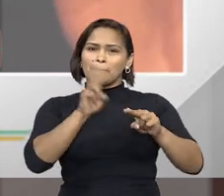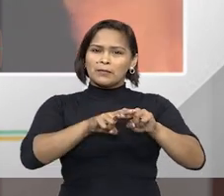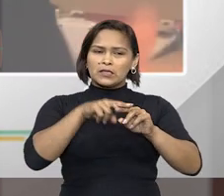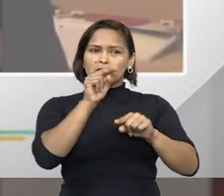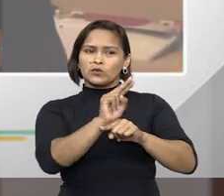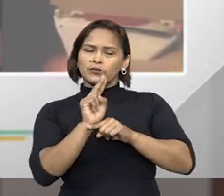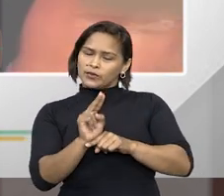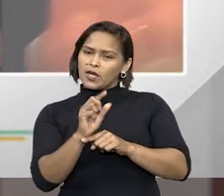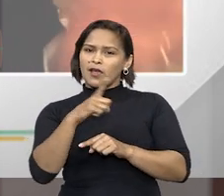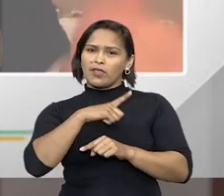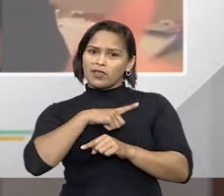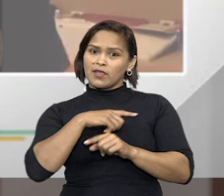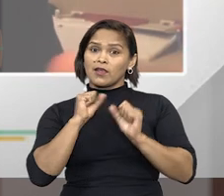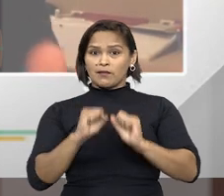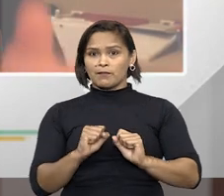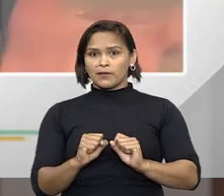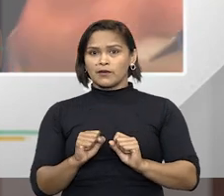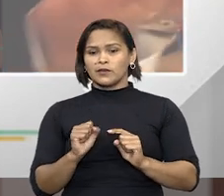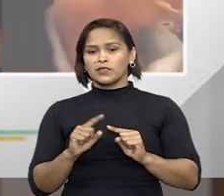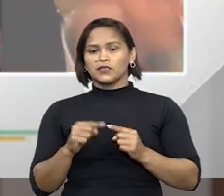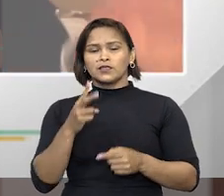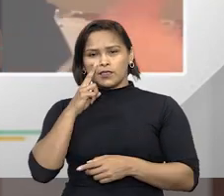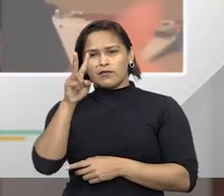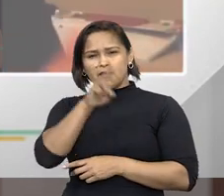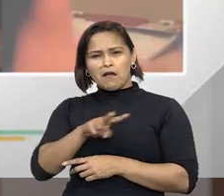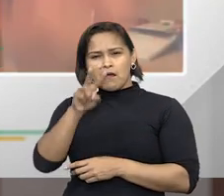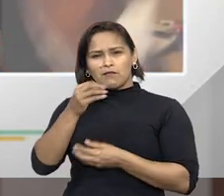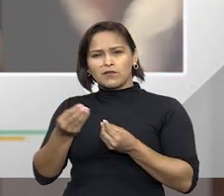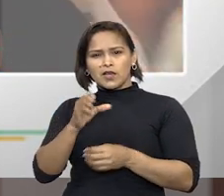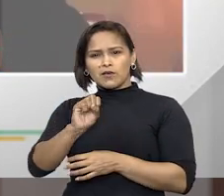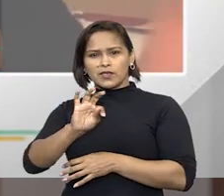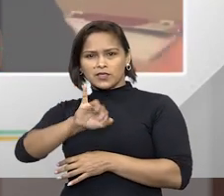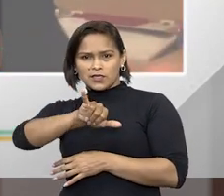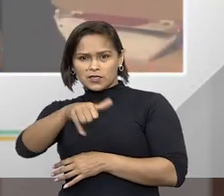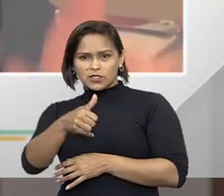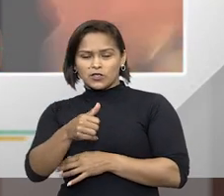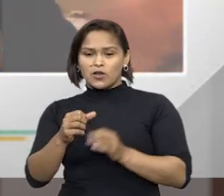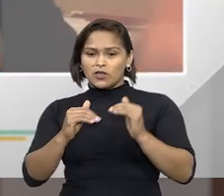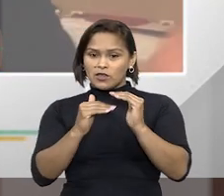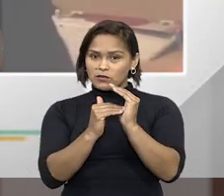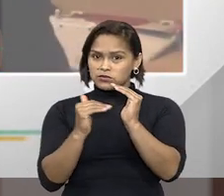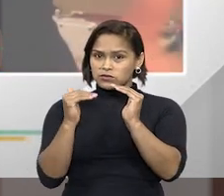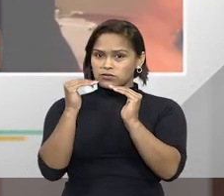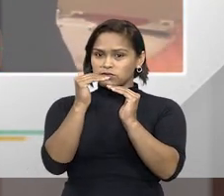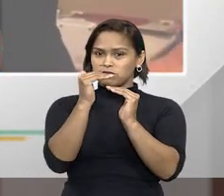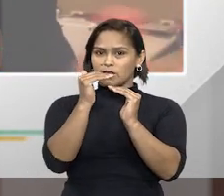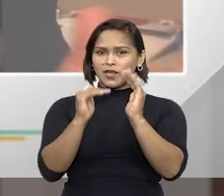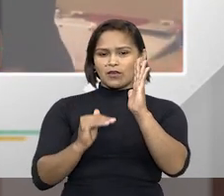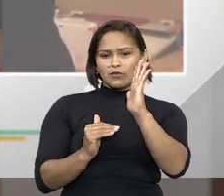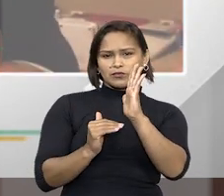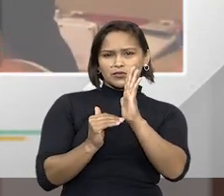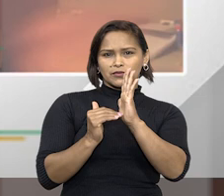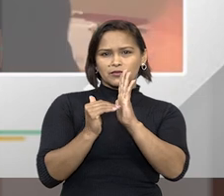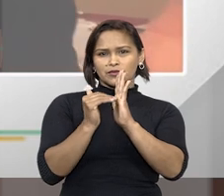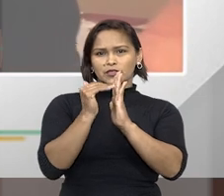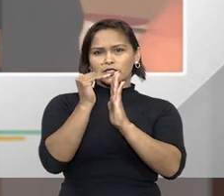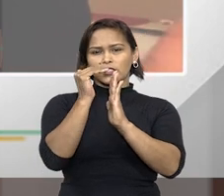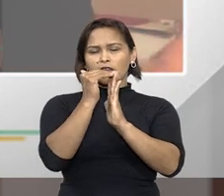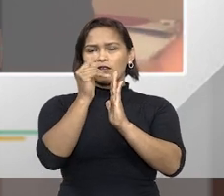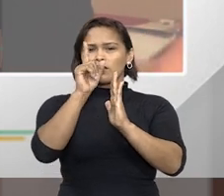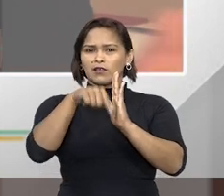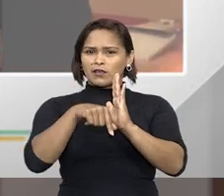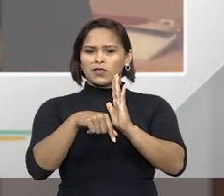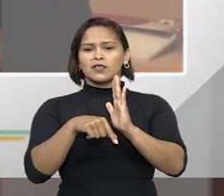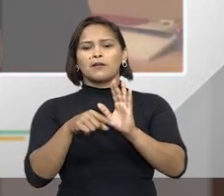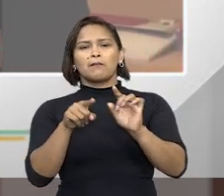vê que o STJ ele foi crescendo, né? Na medida em que, mesmo segundo a